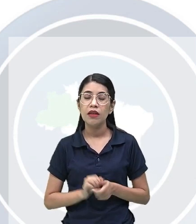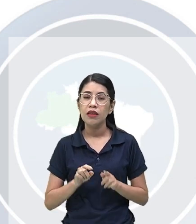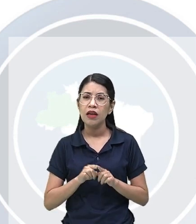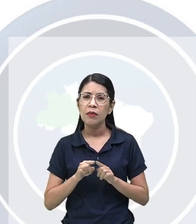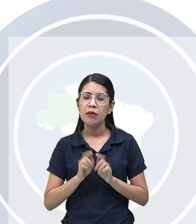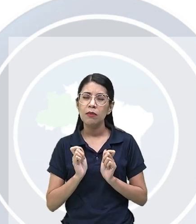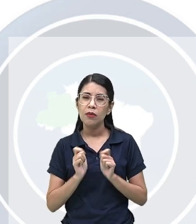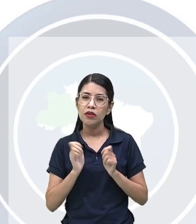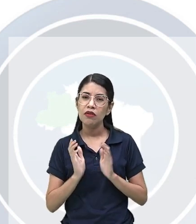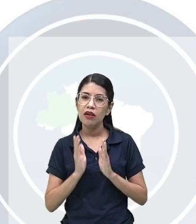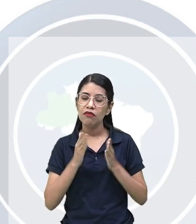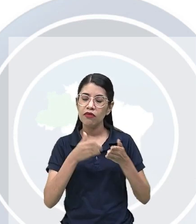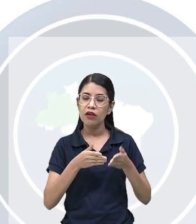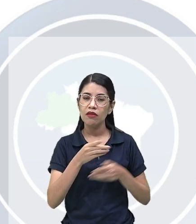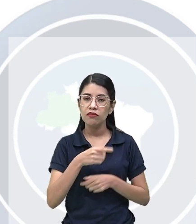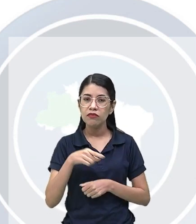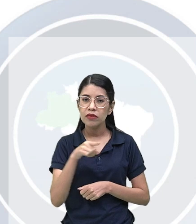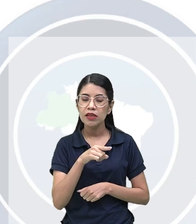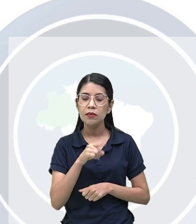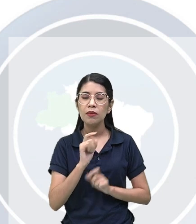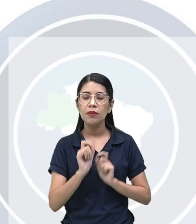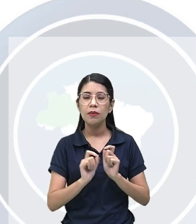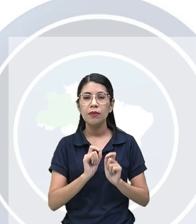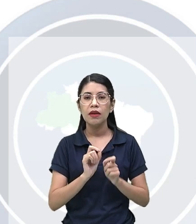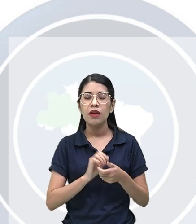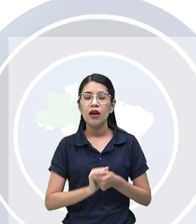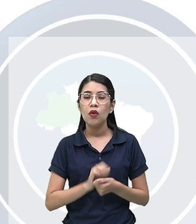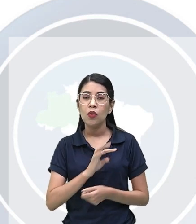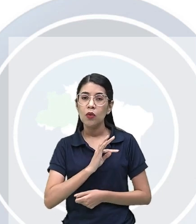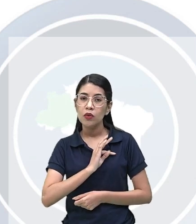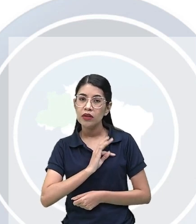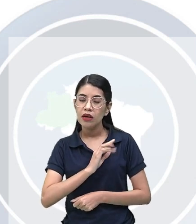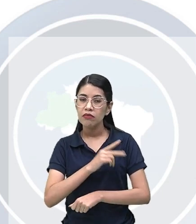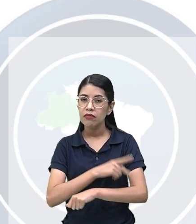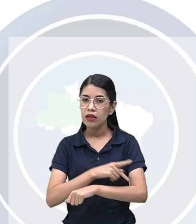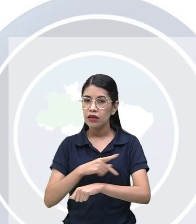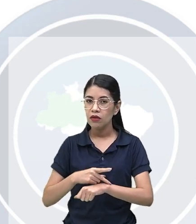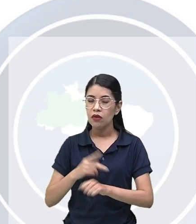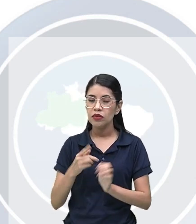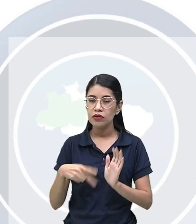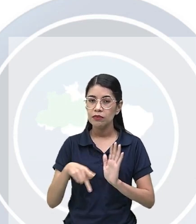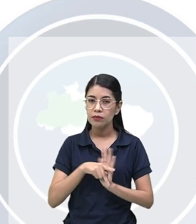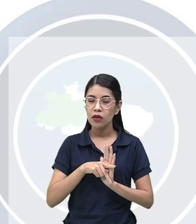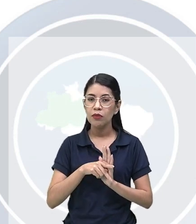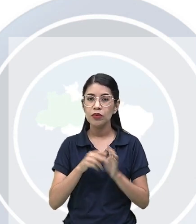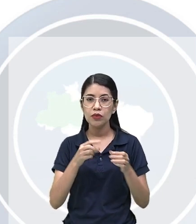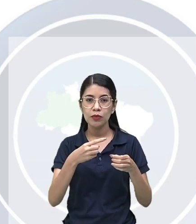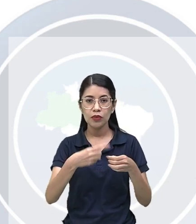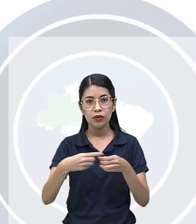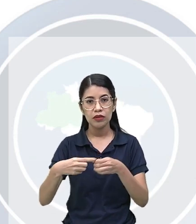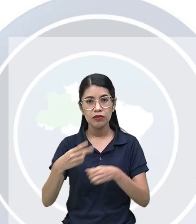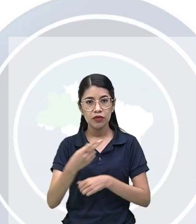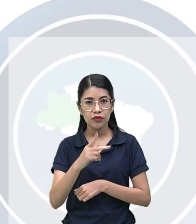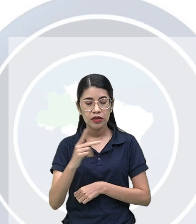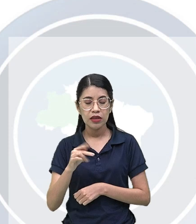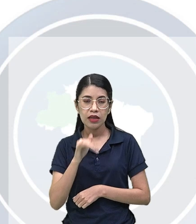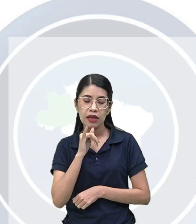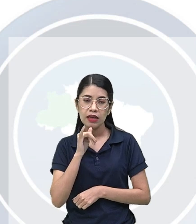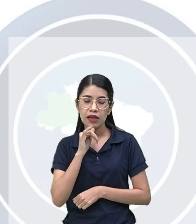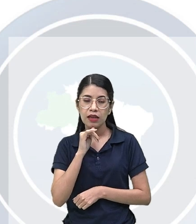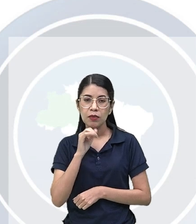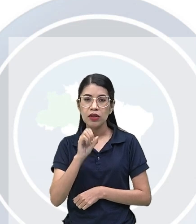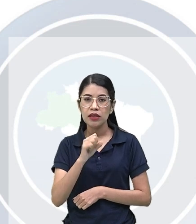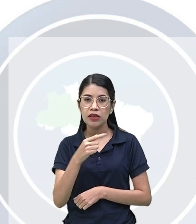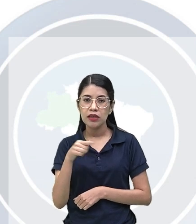redirecionando vocês para aquele técnico pedagógico destinado ao seu município. Por exemplo, São Paulo de